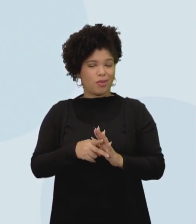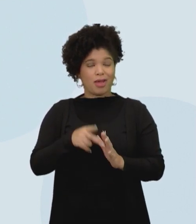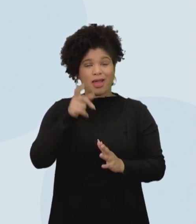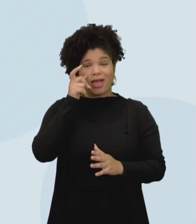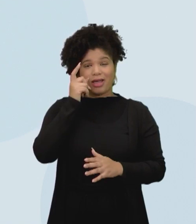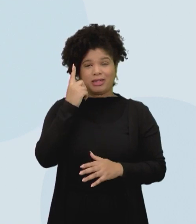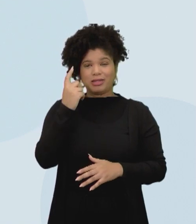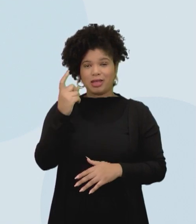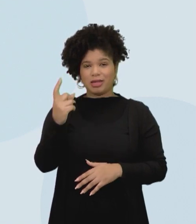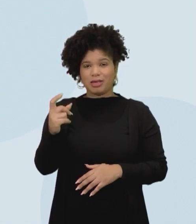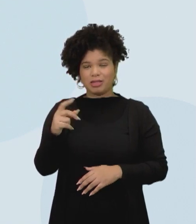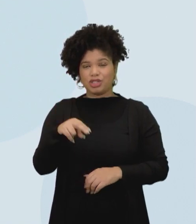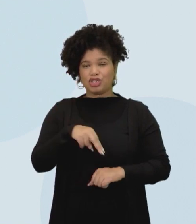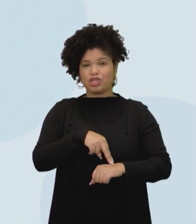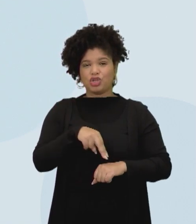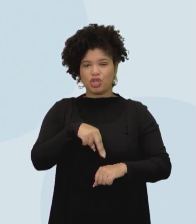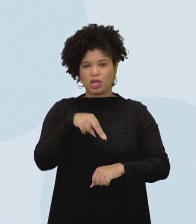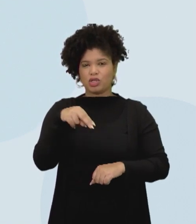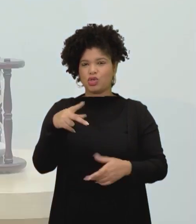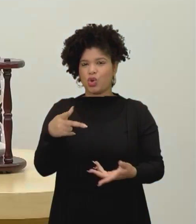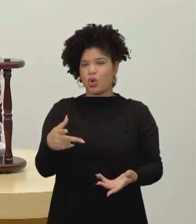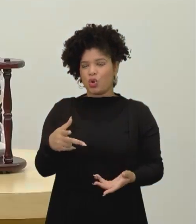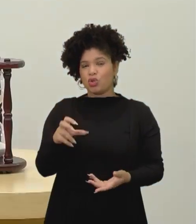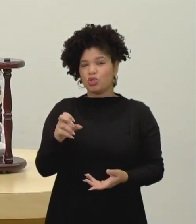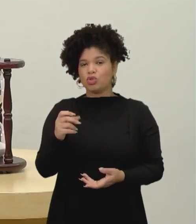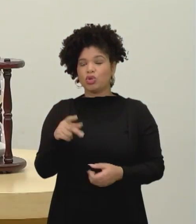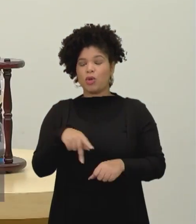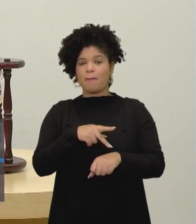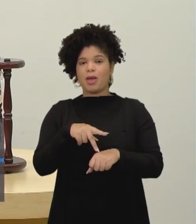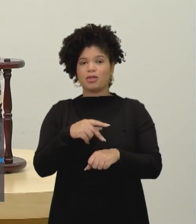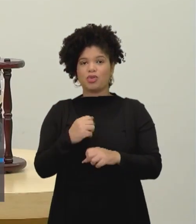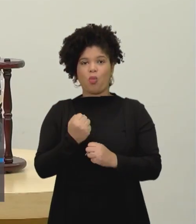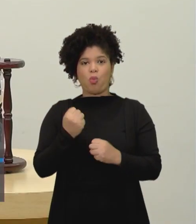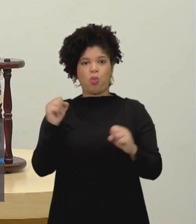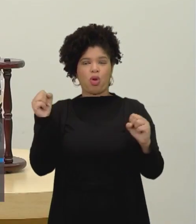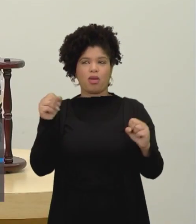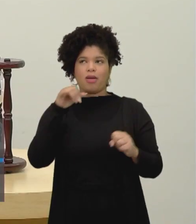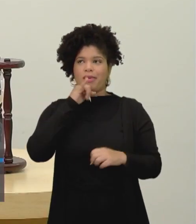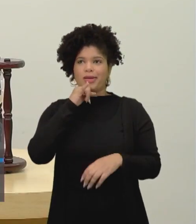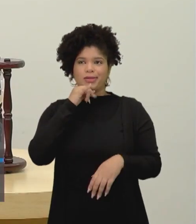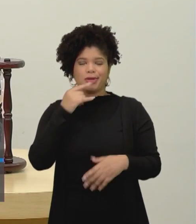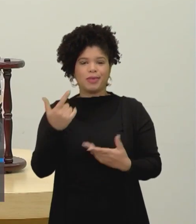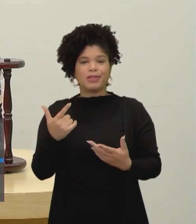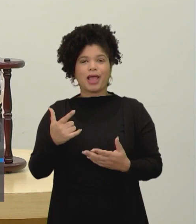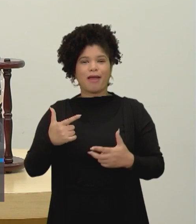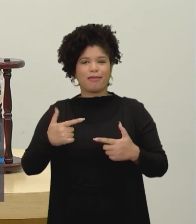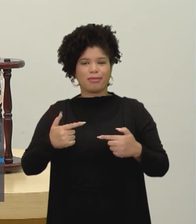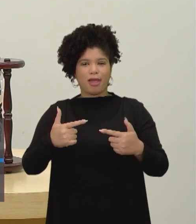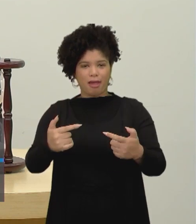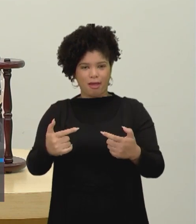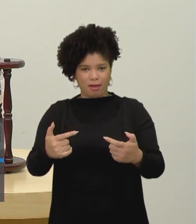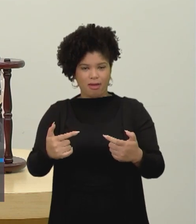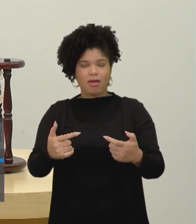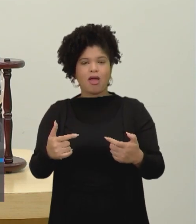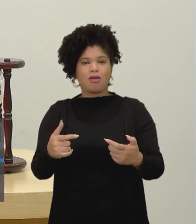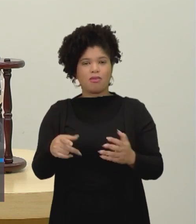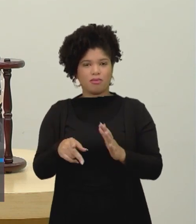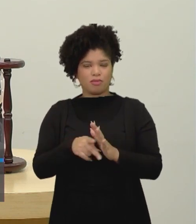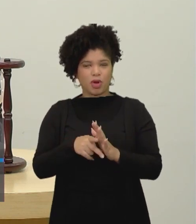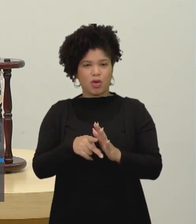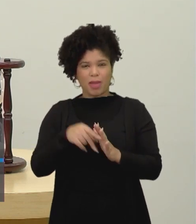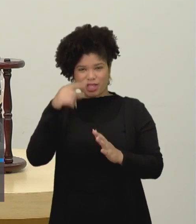grandes potências. Então, lembrando que muitas vezes, por exemplo, na Guerra Fria, as potências elas não brigaram, não tiveram ali